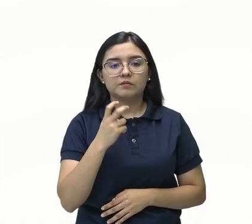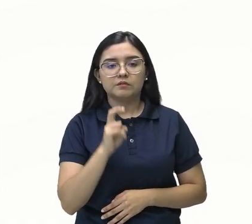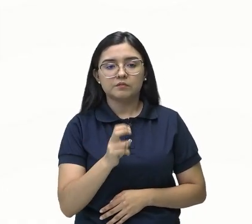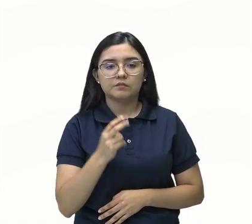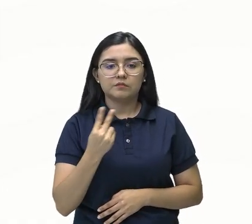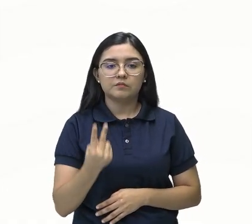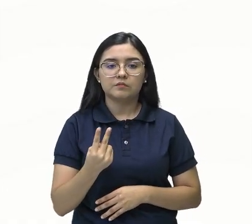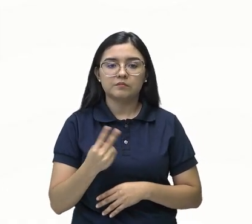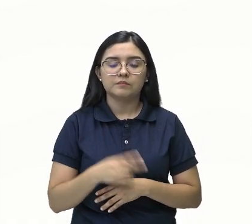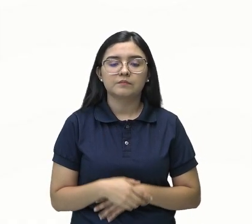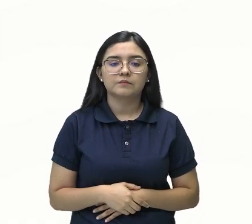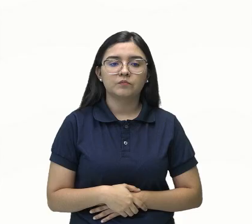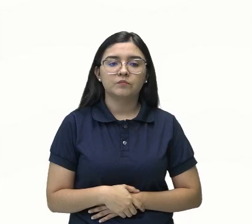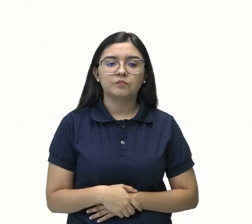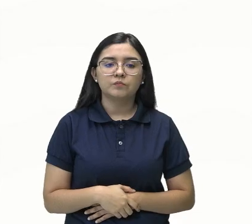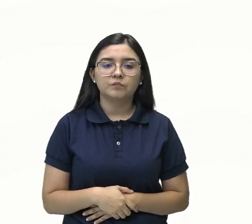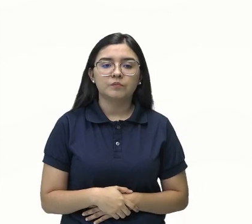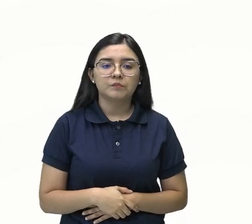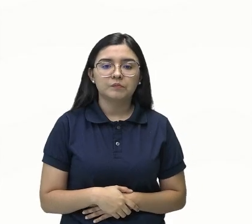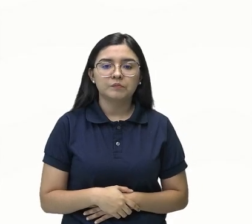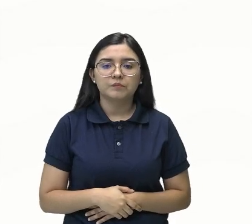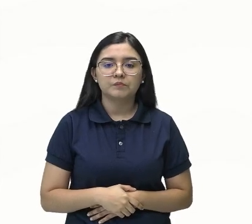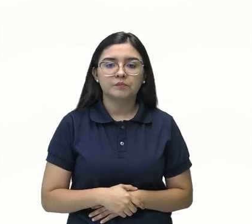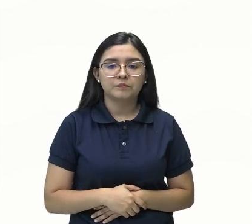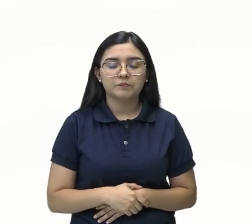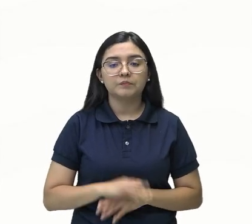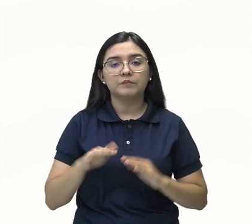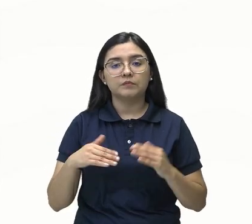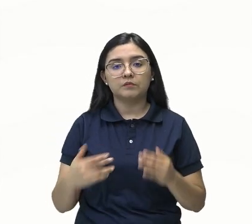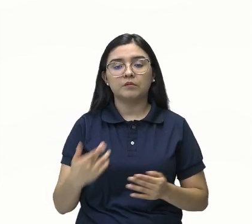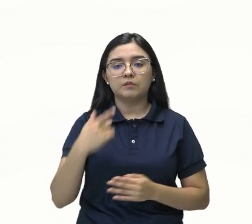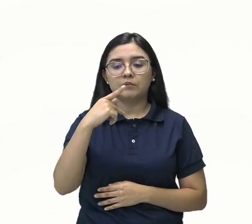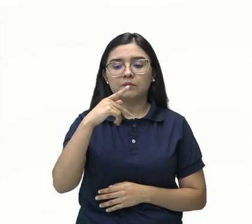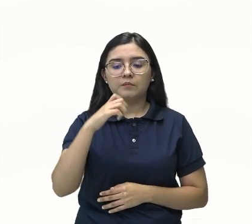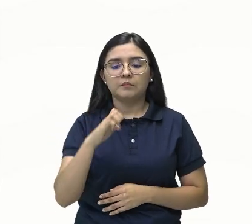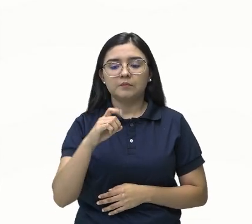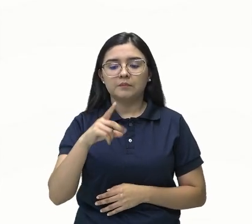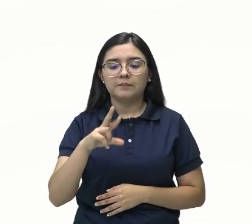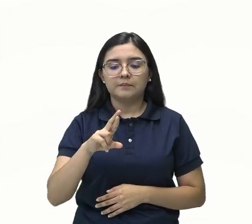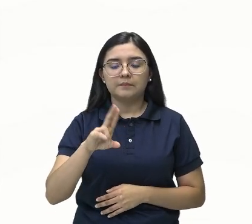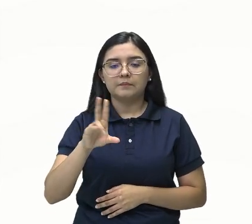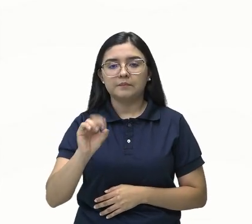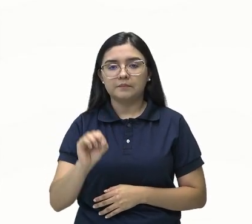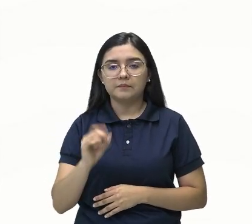2,52. Então, Pedro pagará